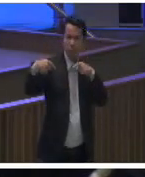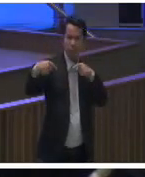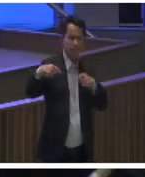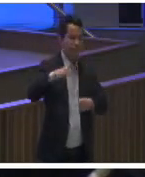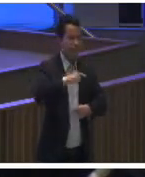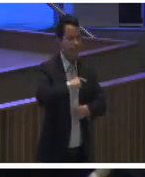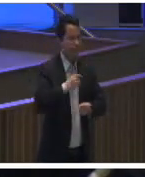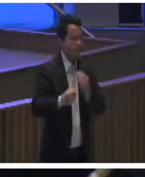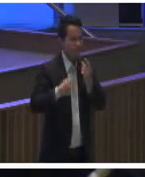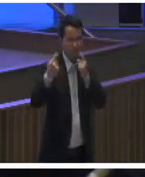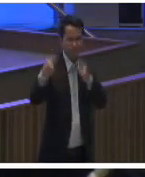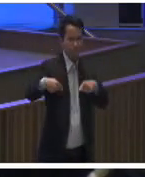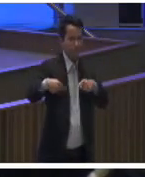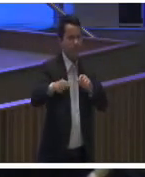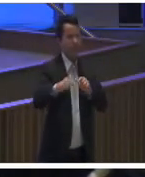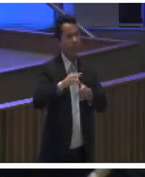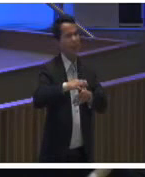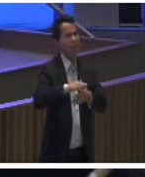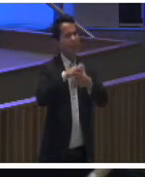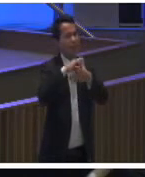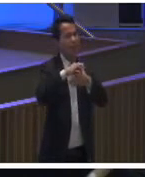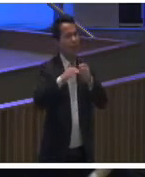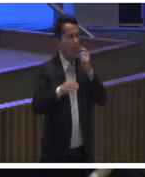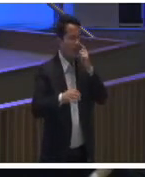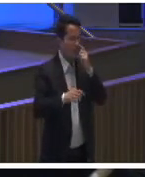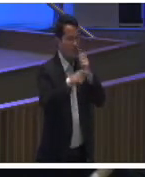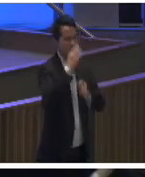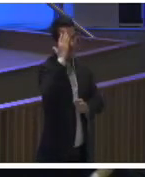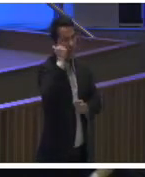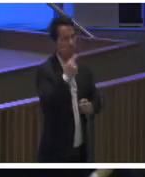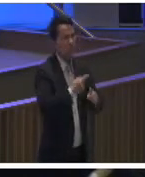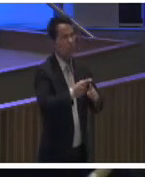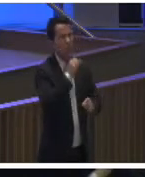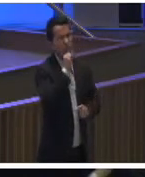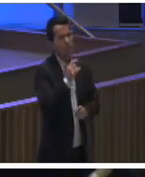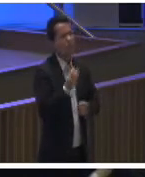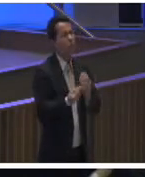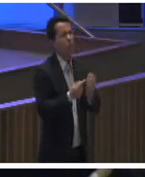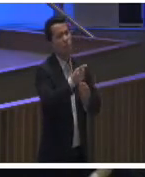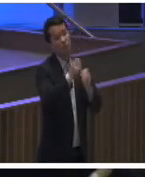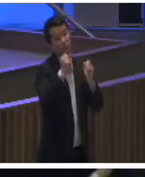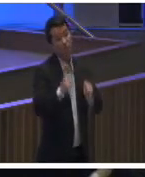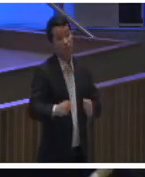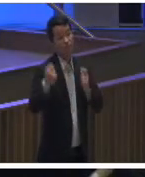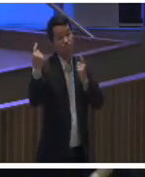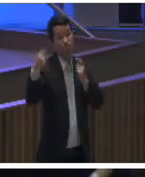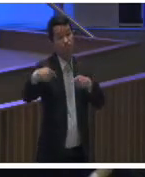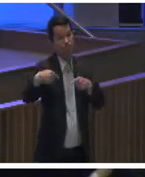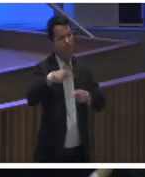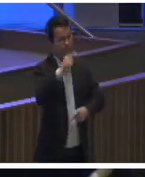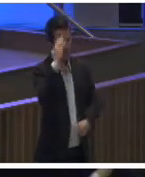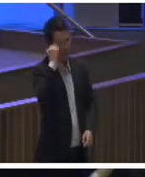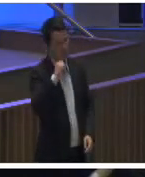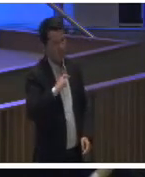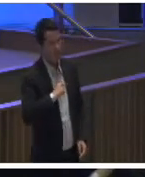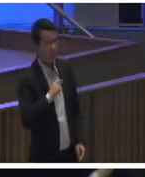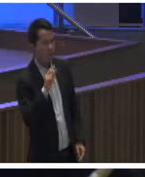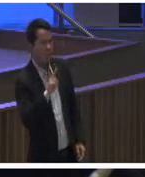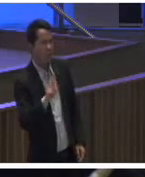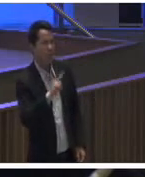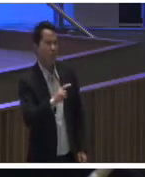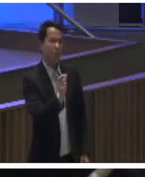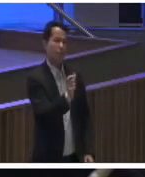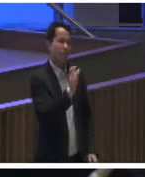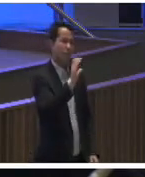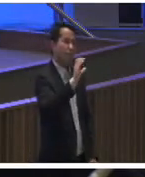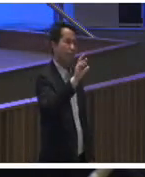insurgentes. E por que eu escolhi a palavra credencial? Porque você lembra quando a gente começou a estudar o livro de Coríntios, que essas pessoas